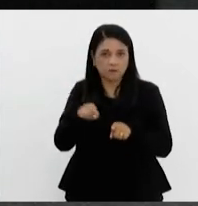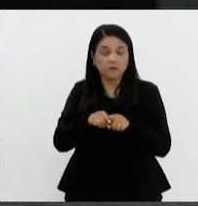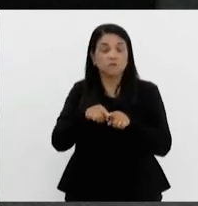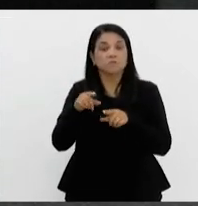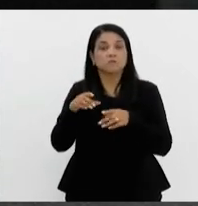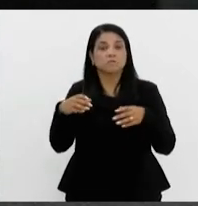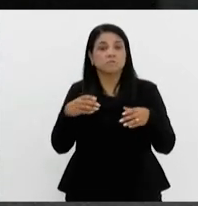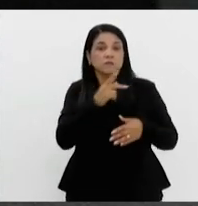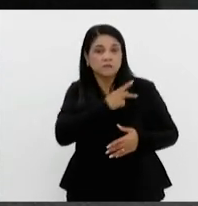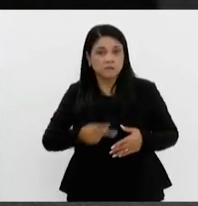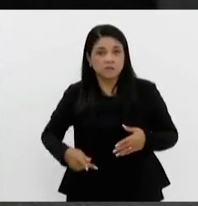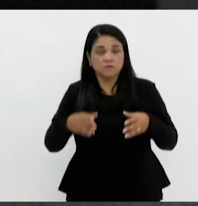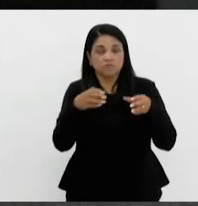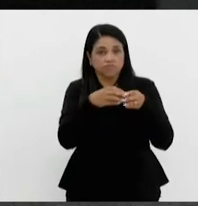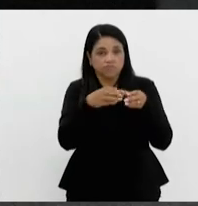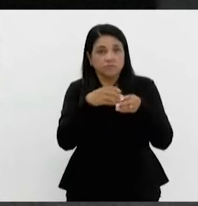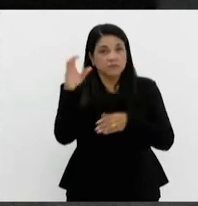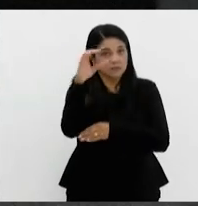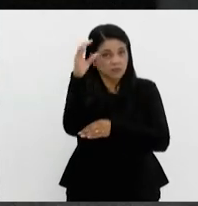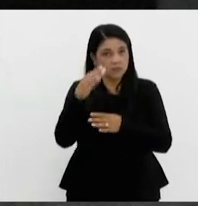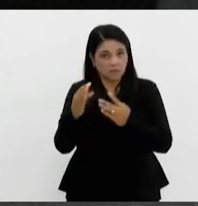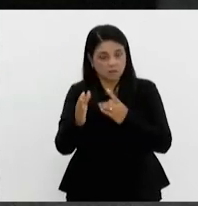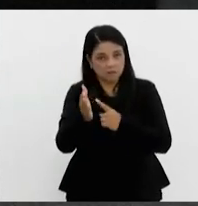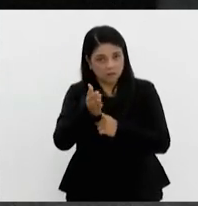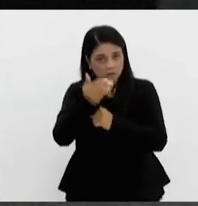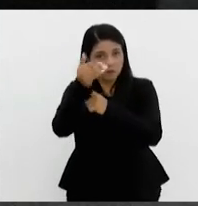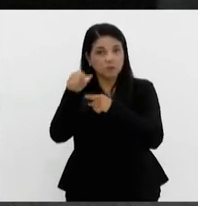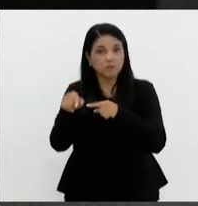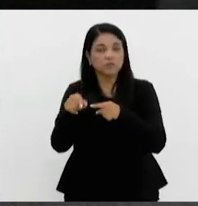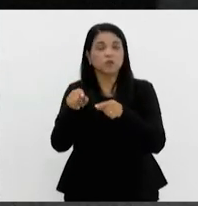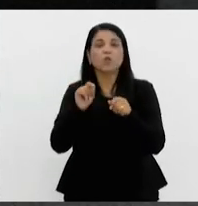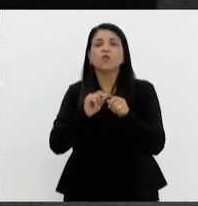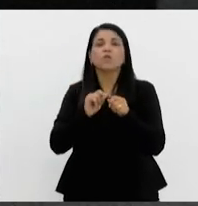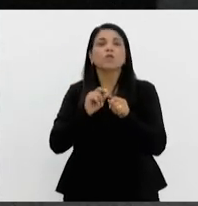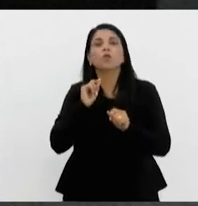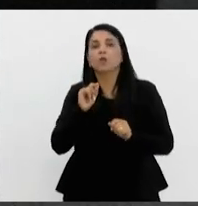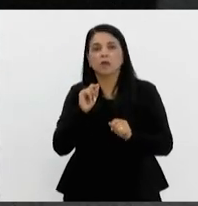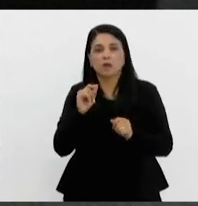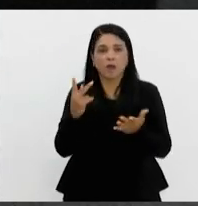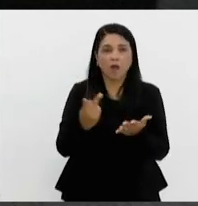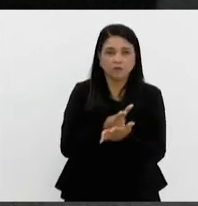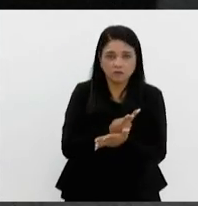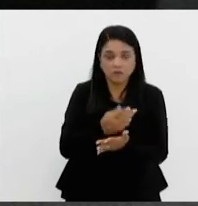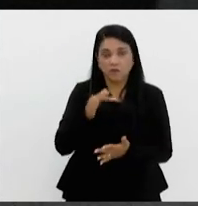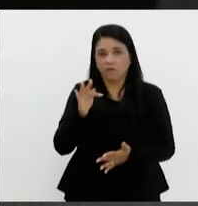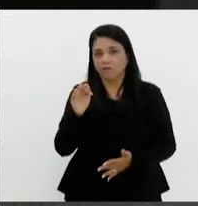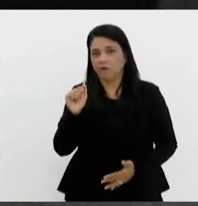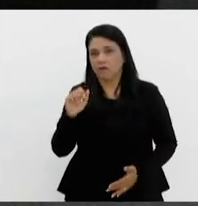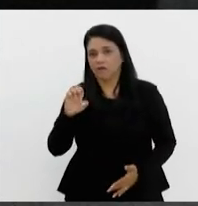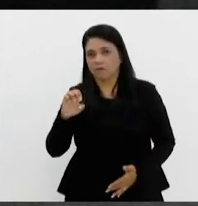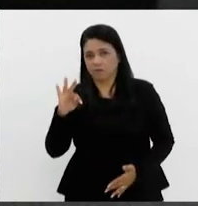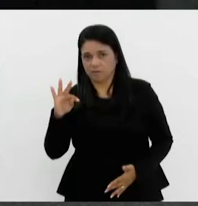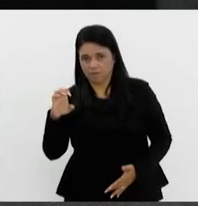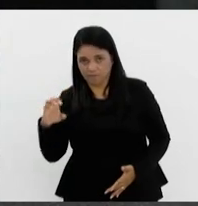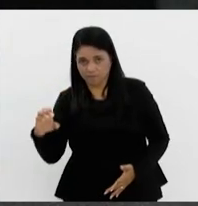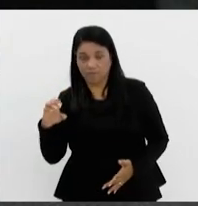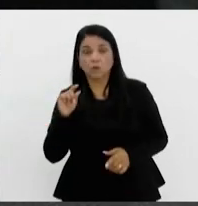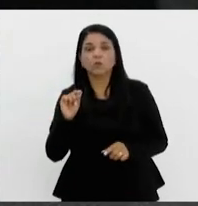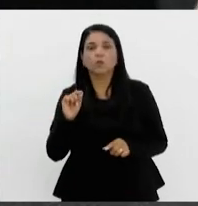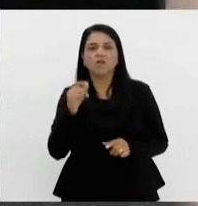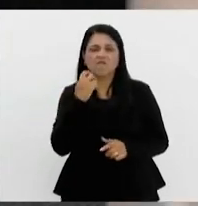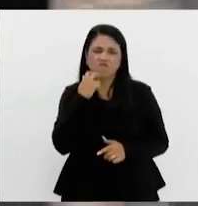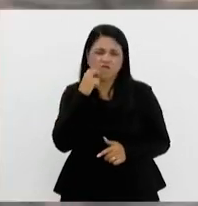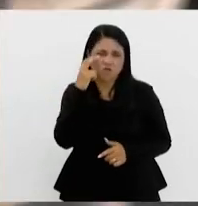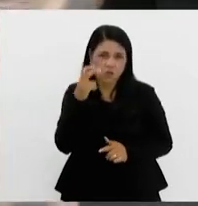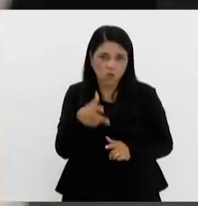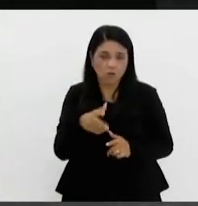Tecnologia, que é o que está acontecendo na FAETEC. É vergonhoso o que acontece na FAETEC. Já se iniciou o